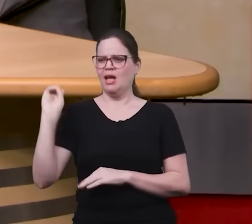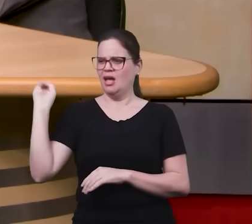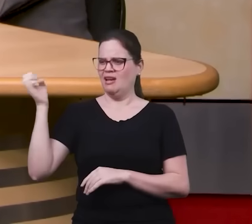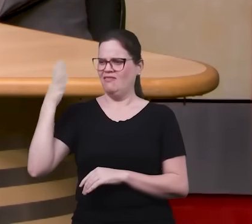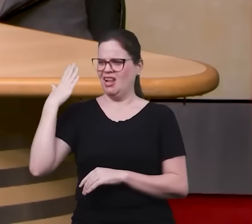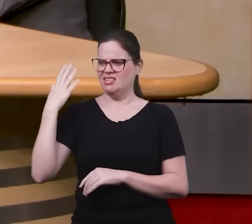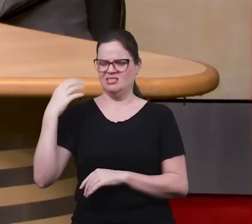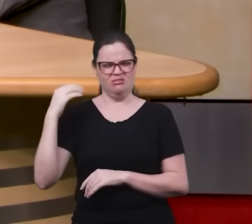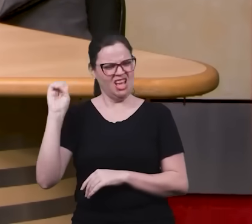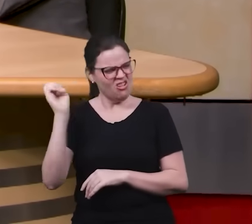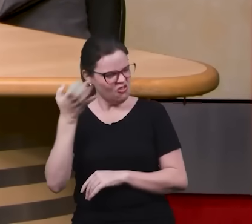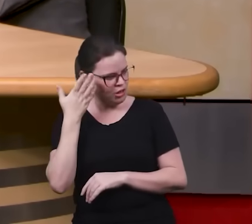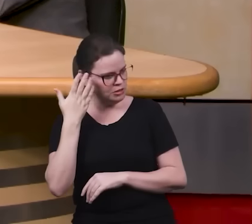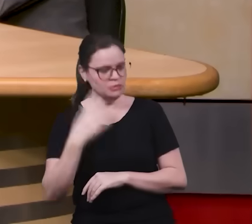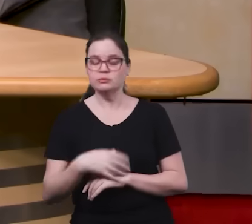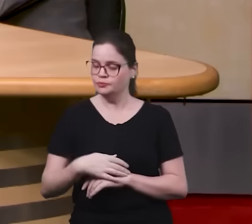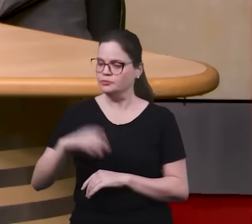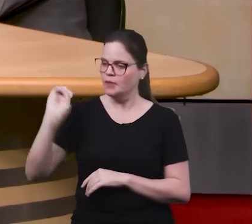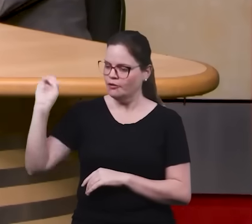Revelação é revelação.